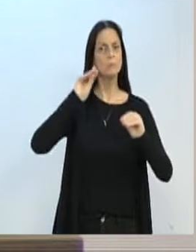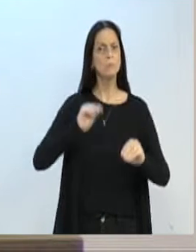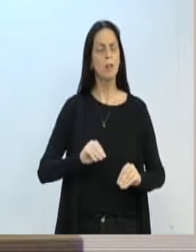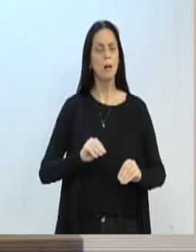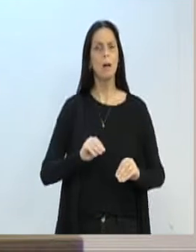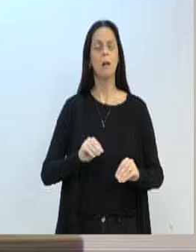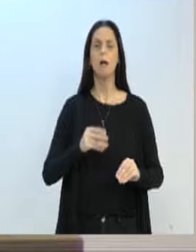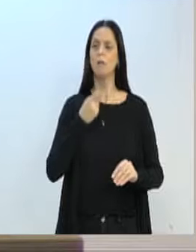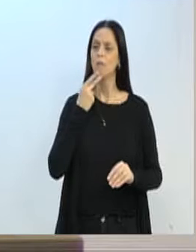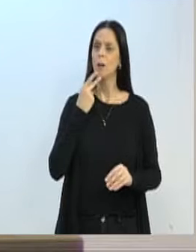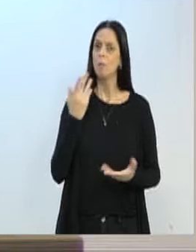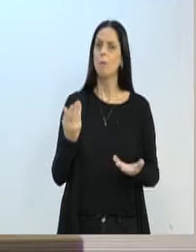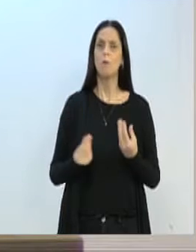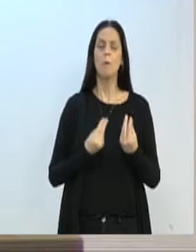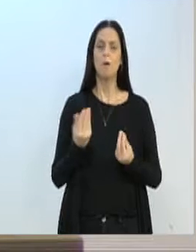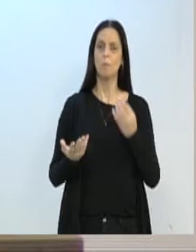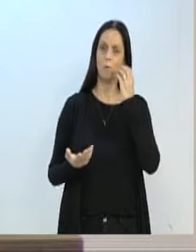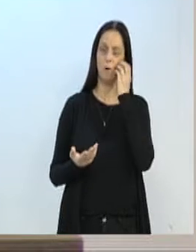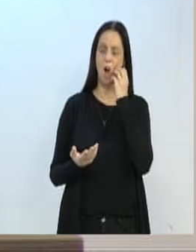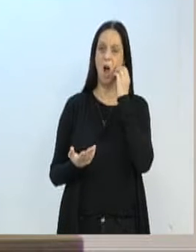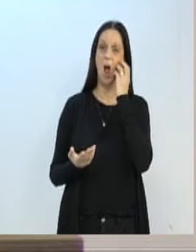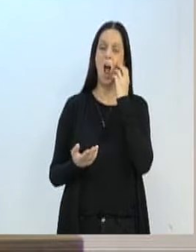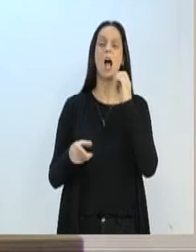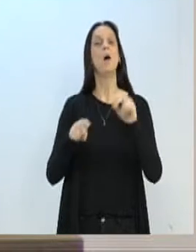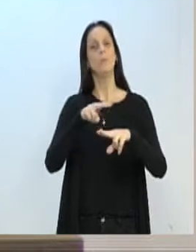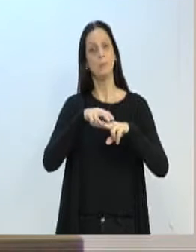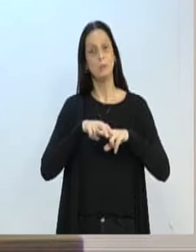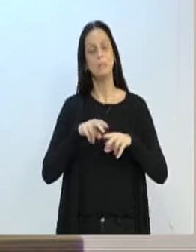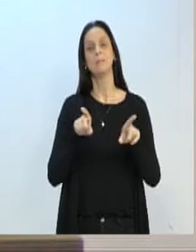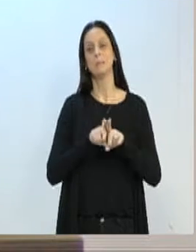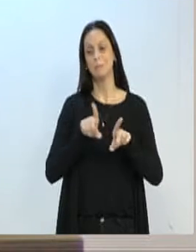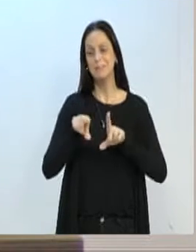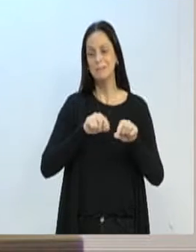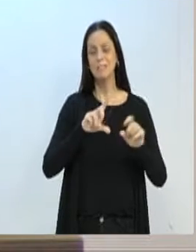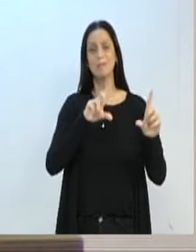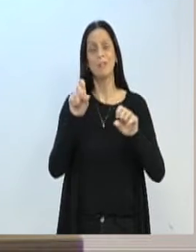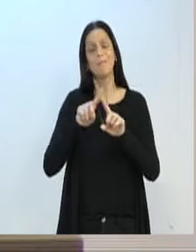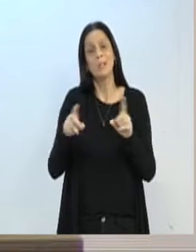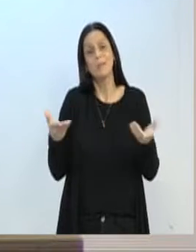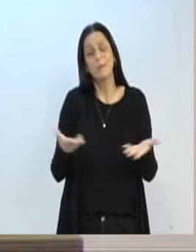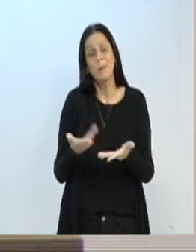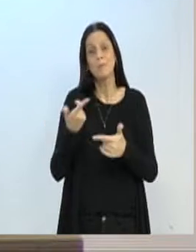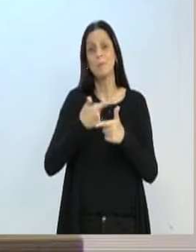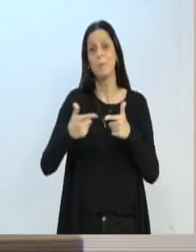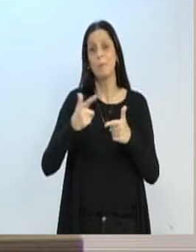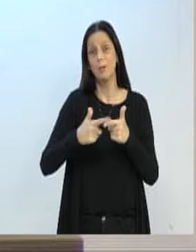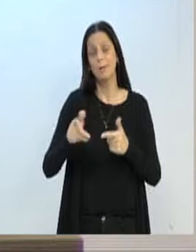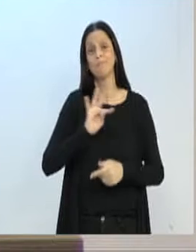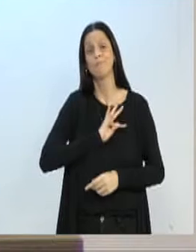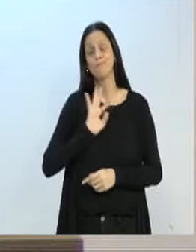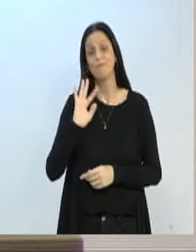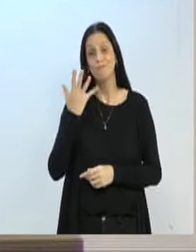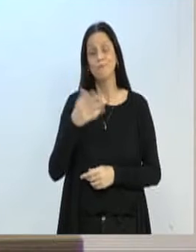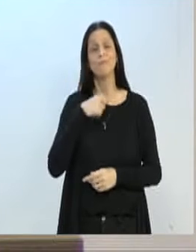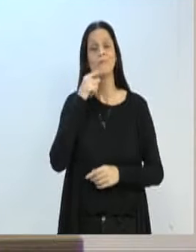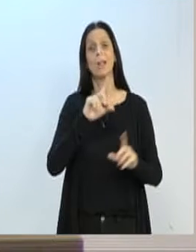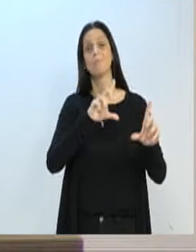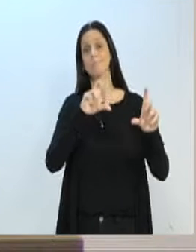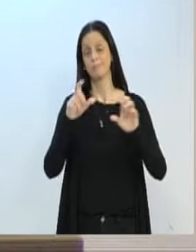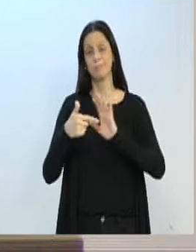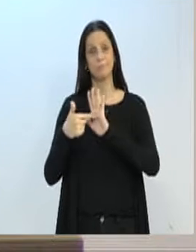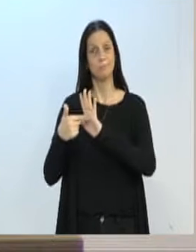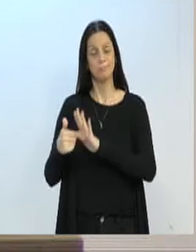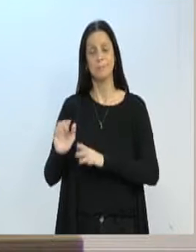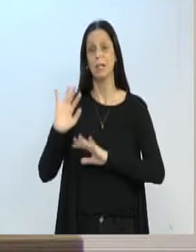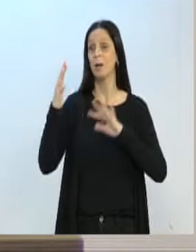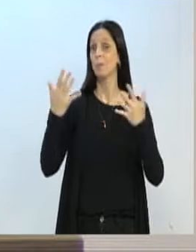vistos, vereador Maurício. Por isso destaquei algumas fotos, infelizmente estamos com esse problema técnico aqui na casa, das manchetes da imprensa que destacaram estes